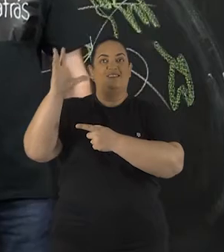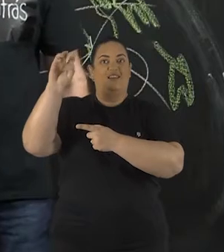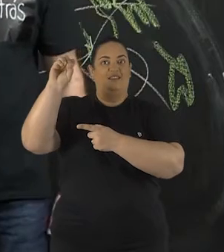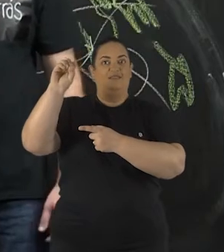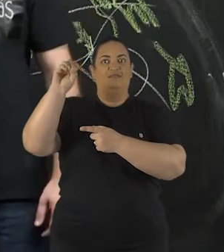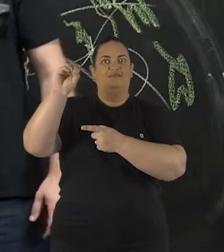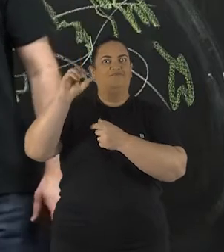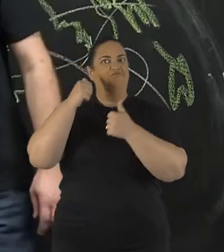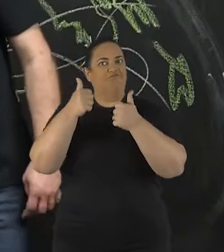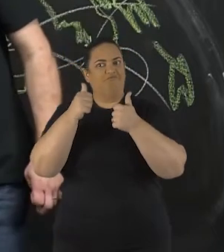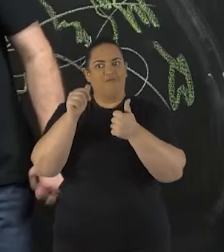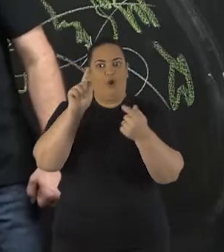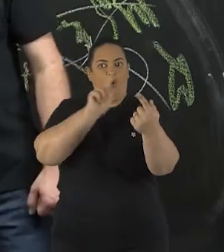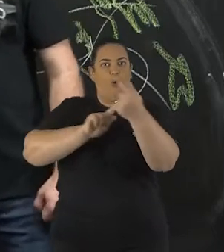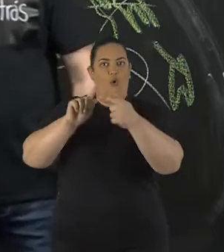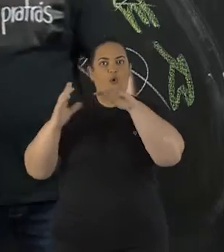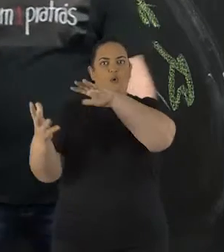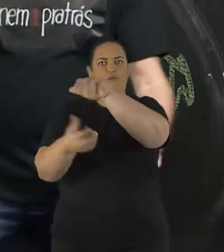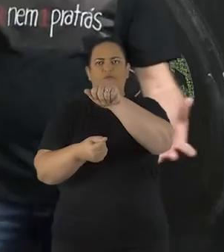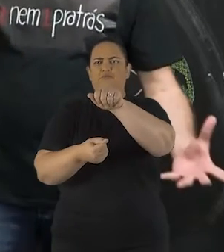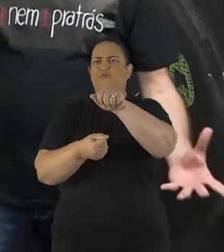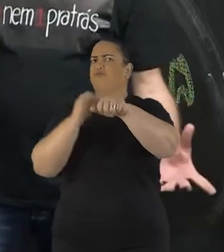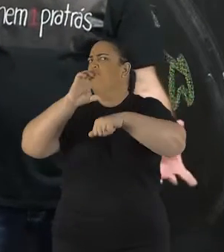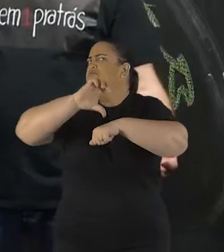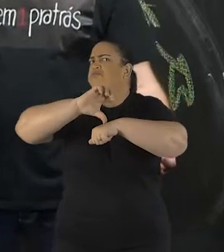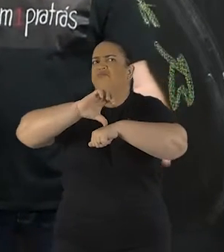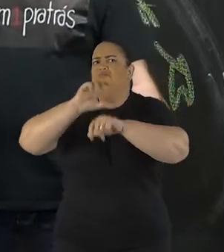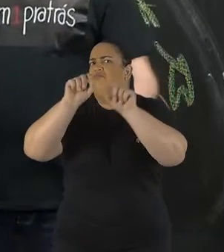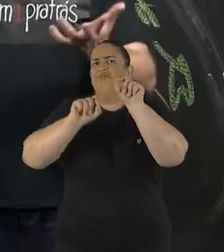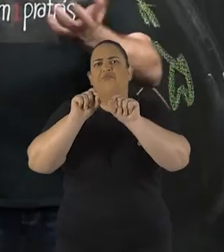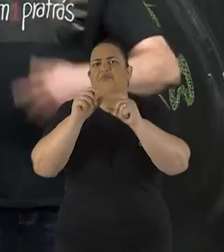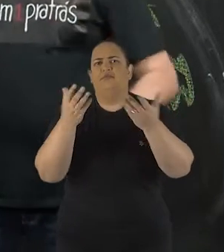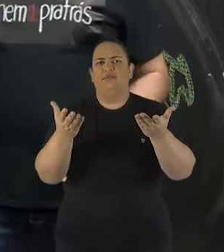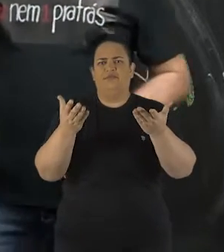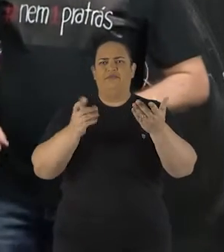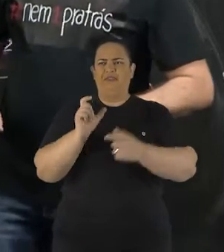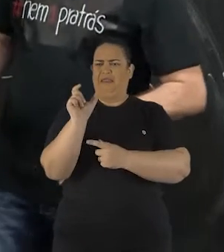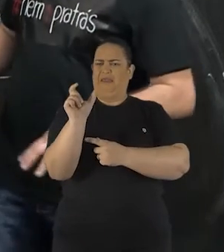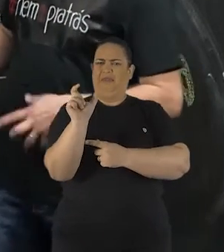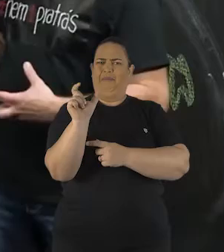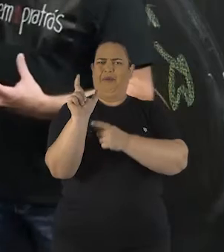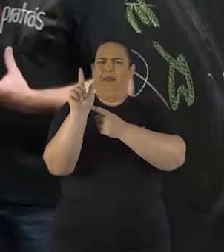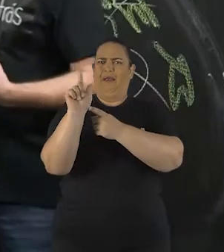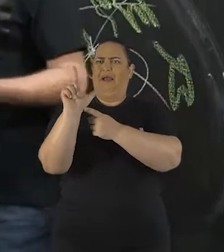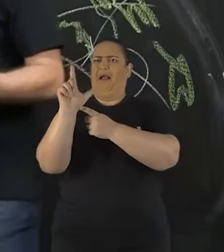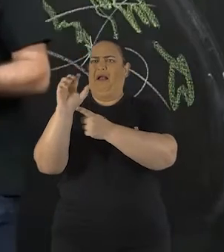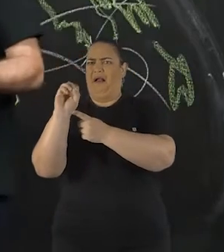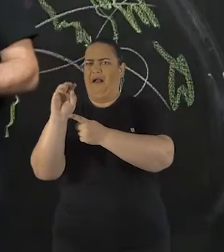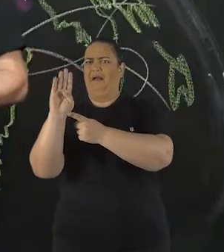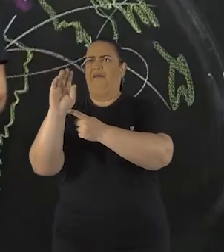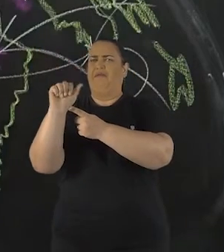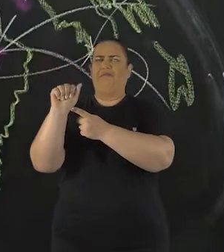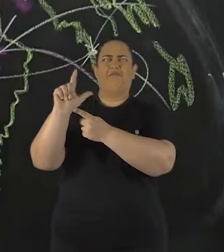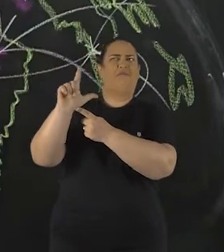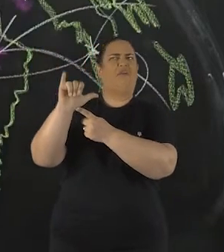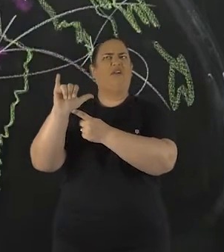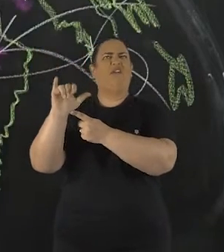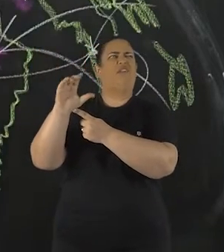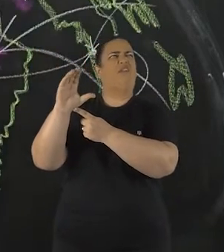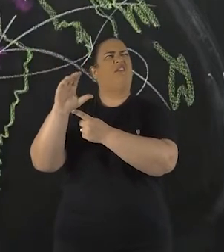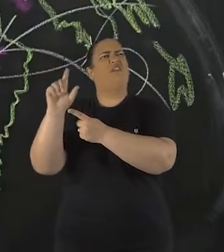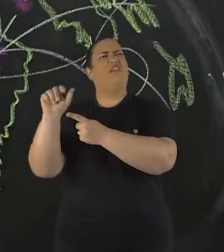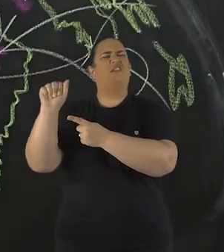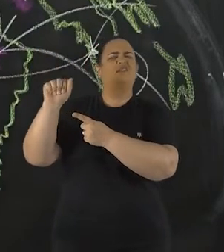globalização. Uau, globalização, afinal, o que é globalização? Essa palavra que está aí na mente de muitas pessoas,